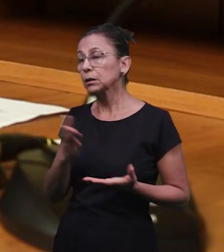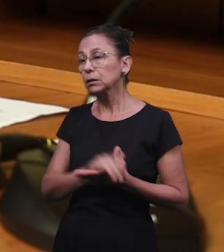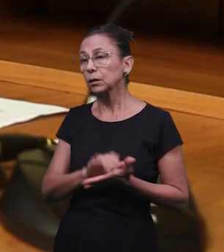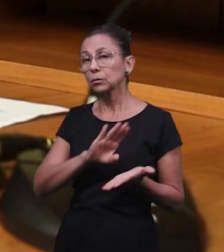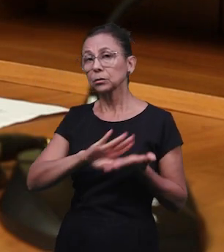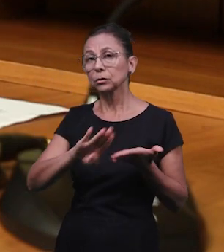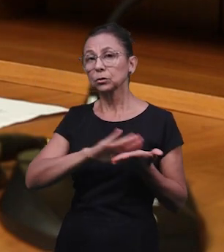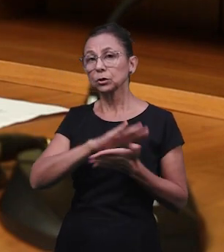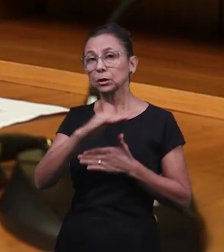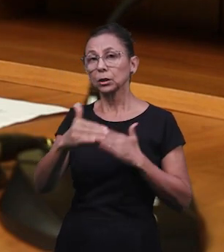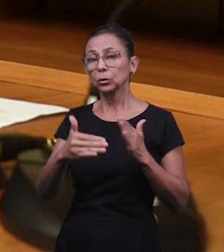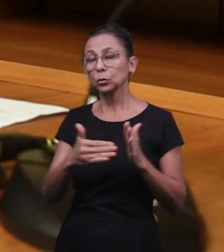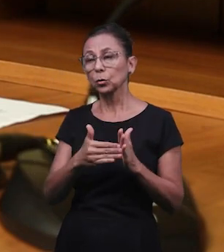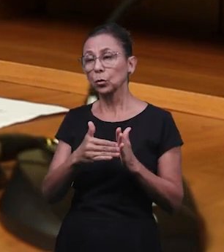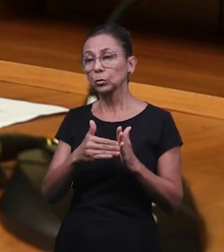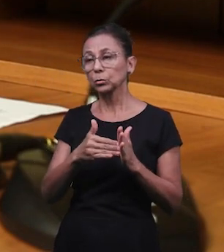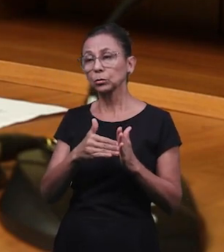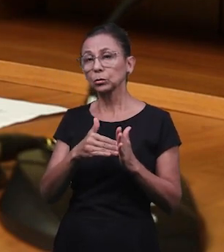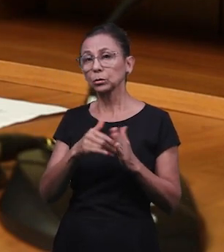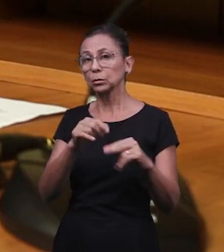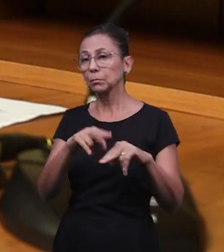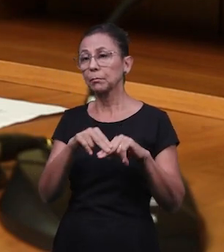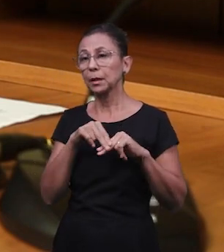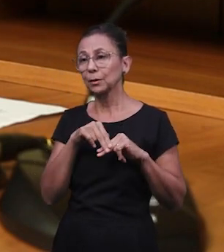retira tudo que nós temos de recurso.